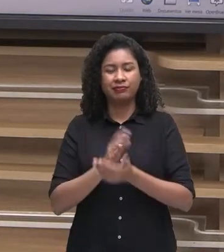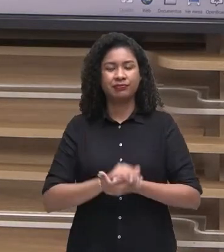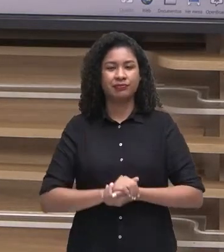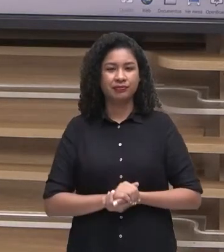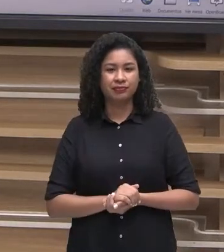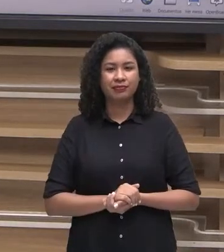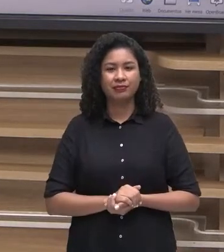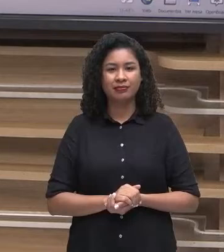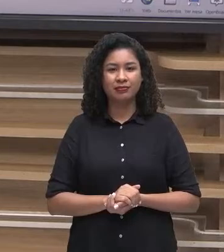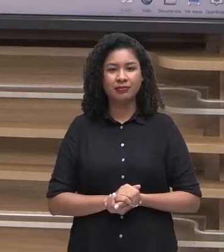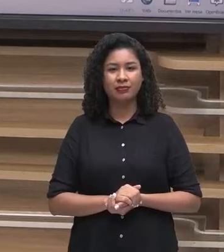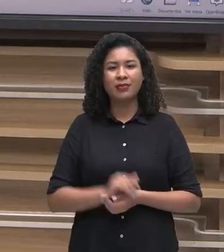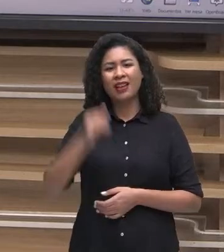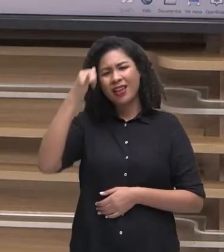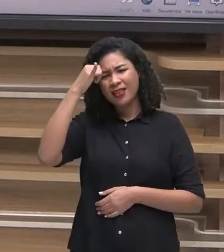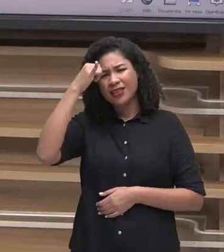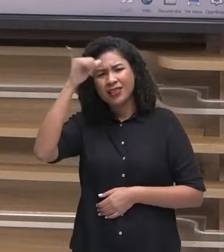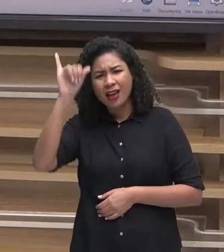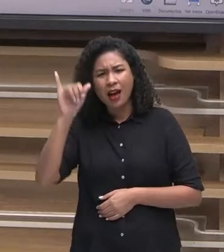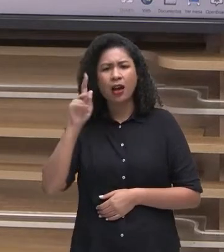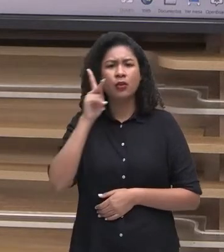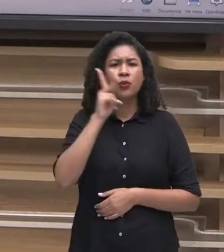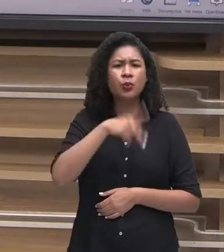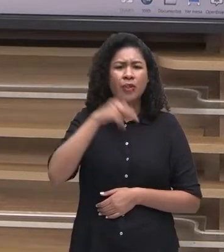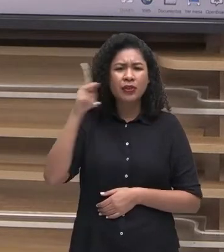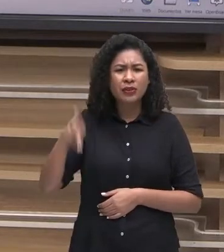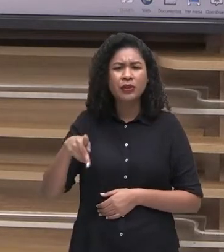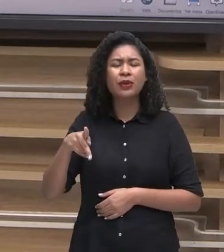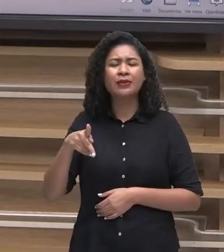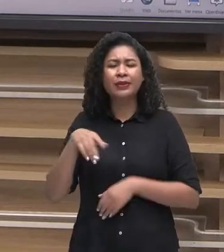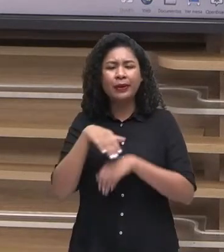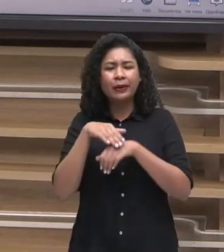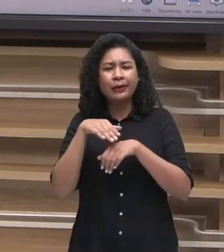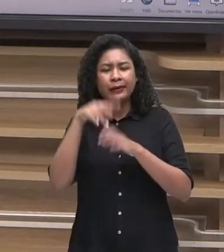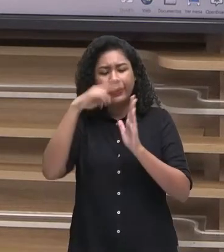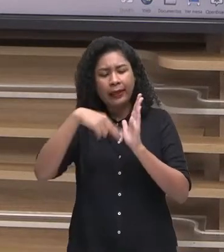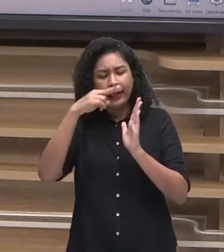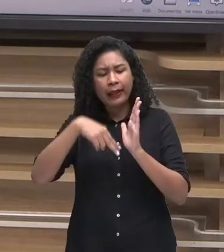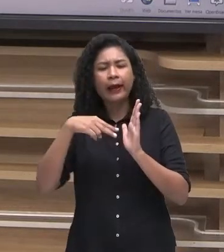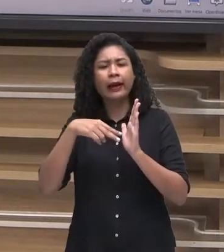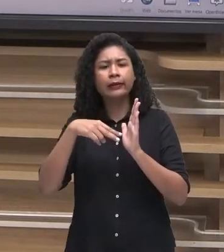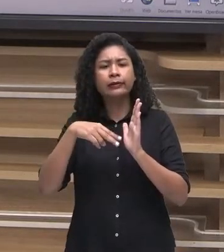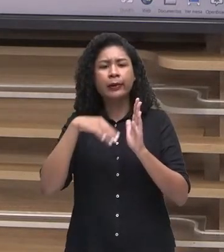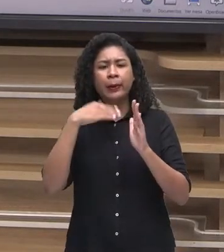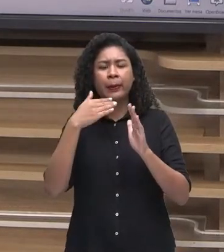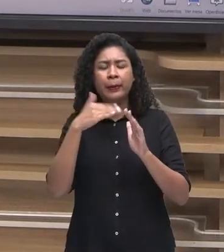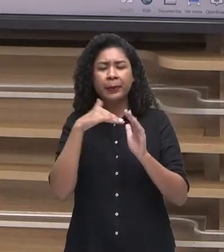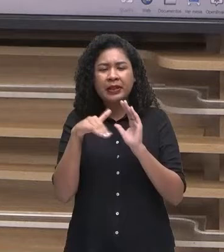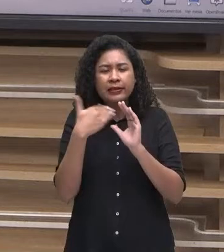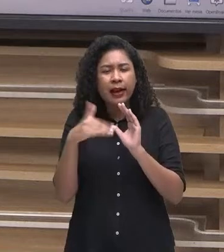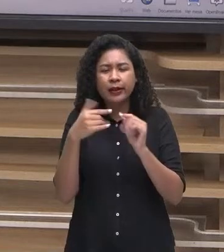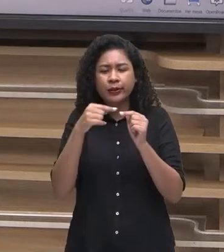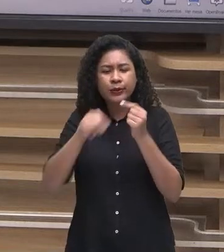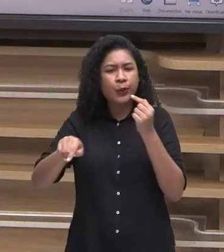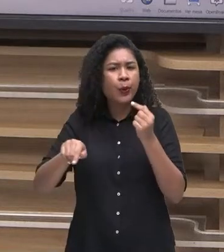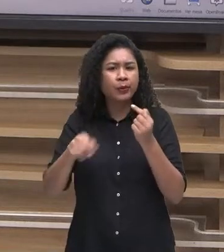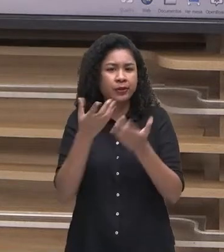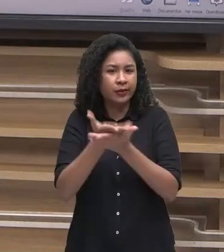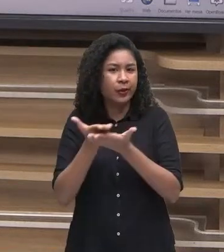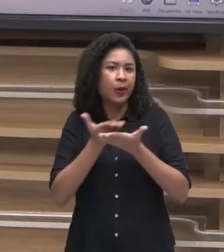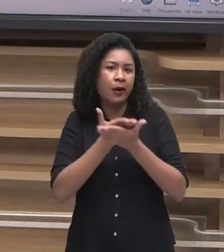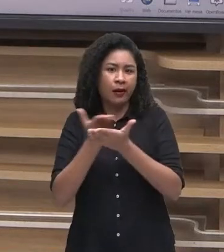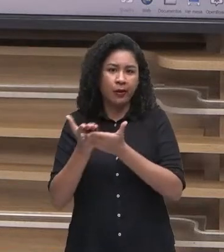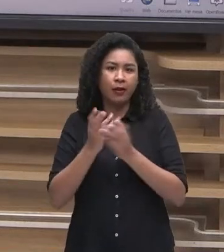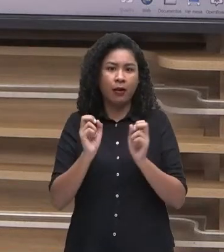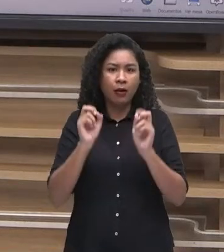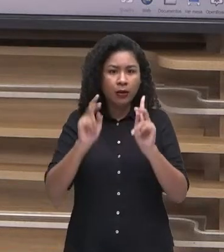professor fique tendo que ler as conversas paralelas de vocês enquanto lê as respostas de quem realmente está interessado em